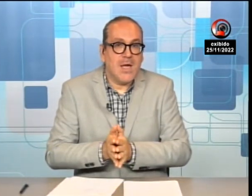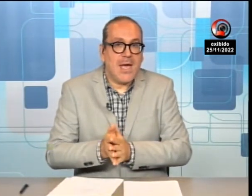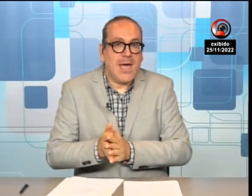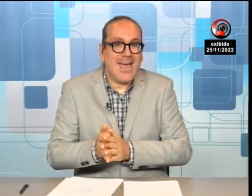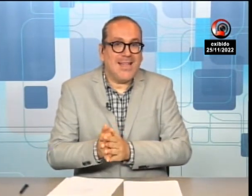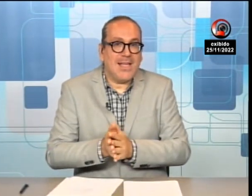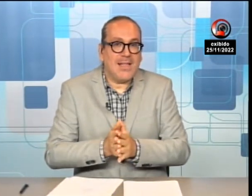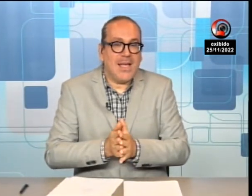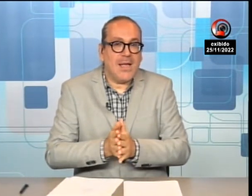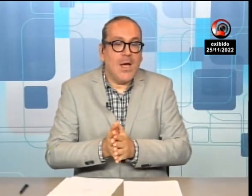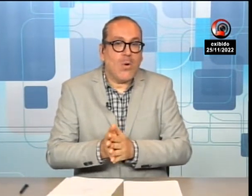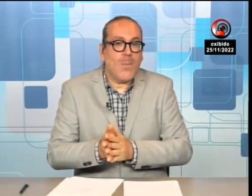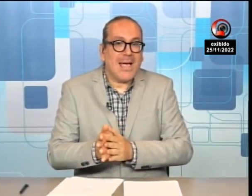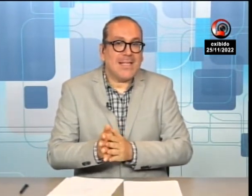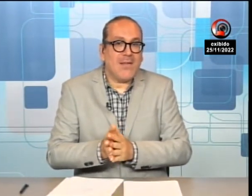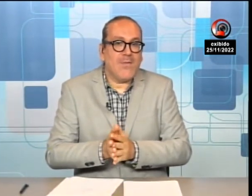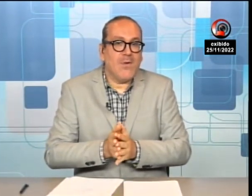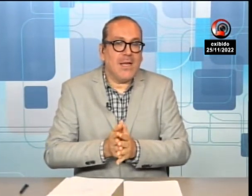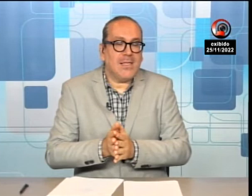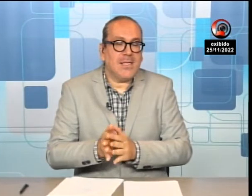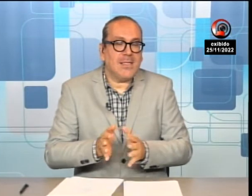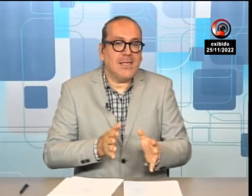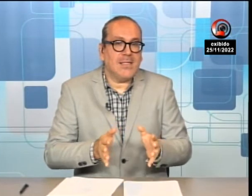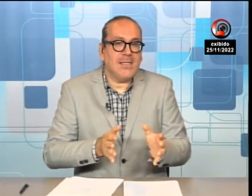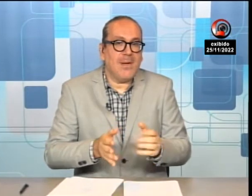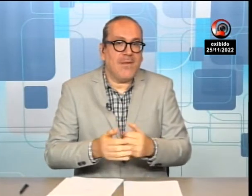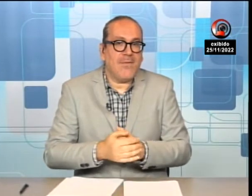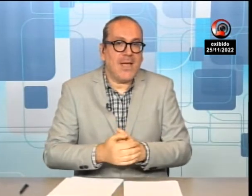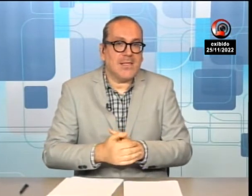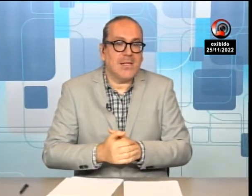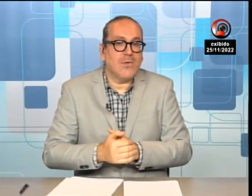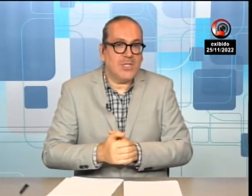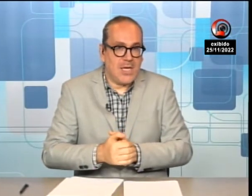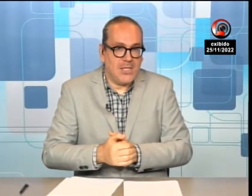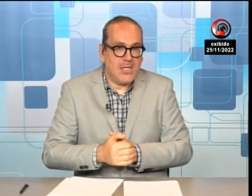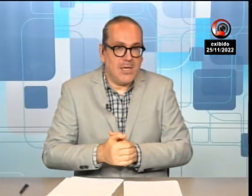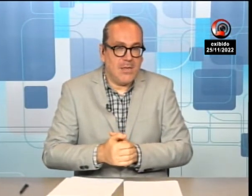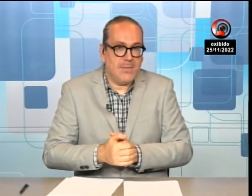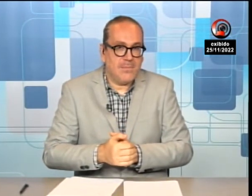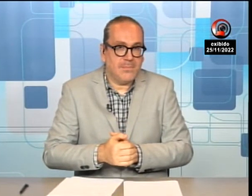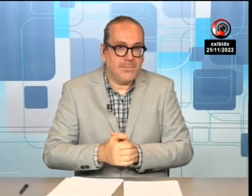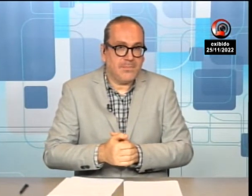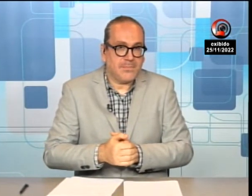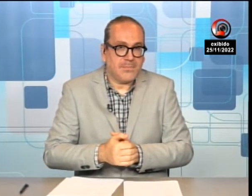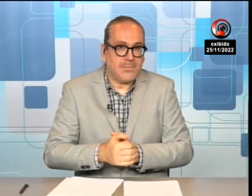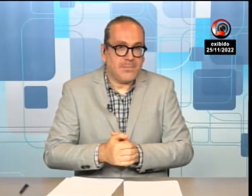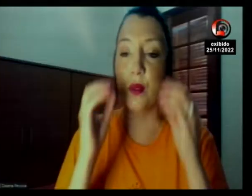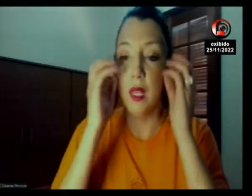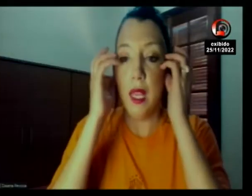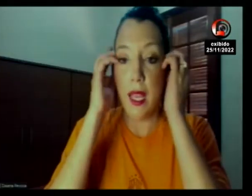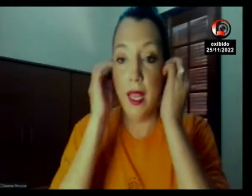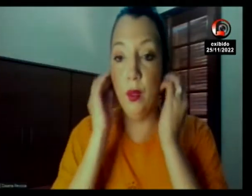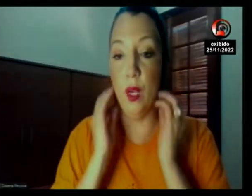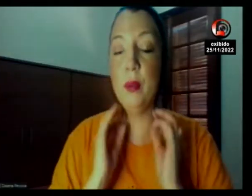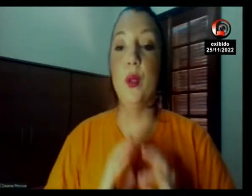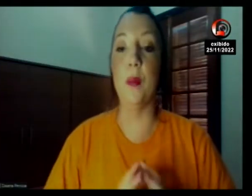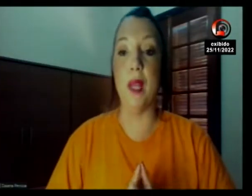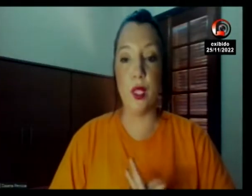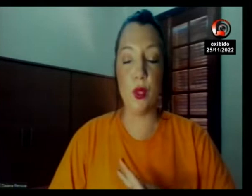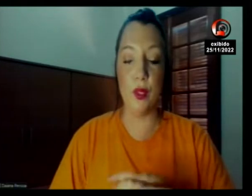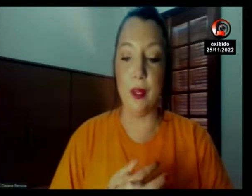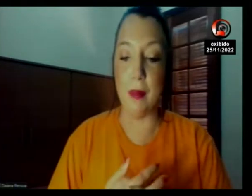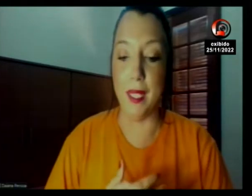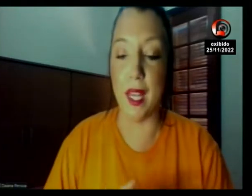caso, entenderem como é que essa violência se manifesta no dia a dia. Isso. No